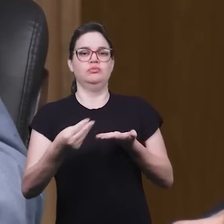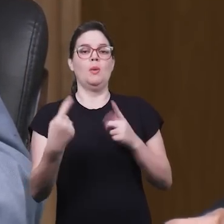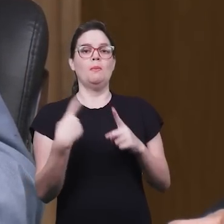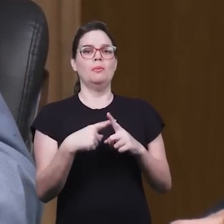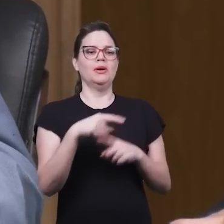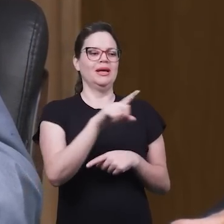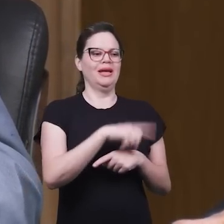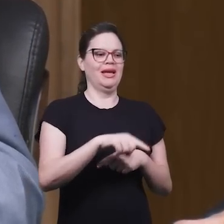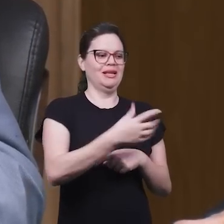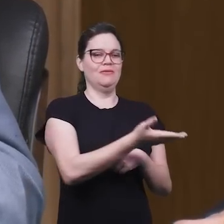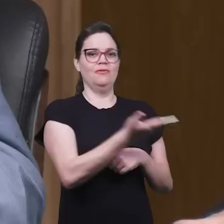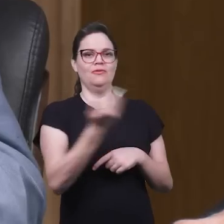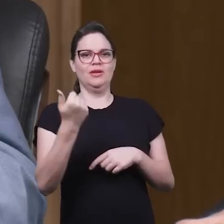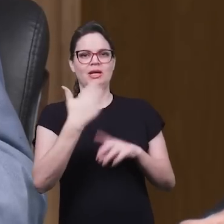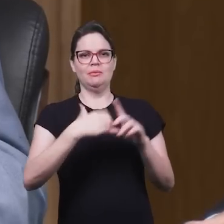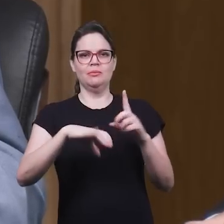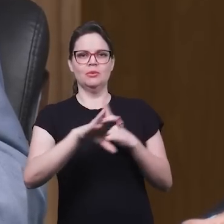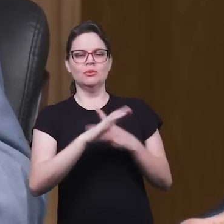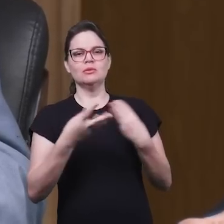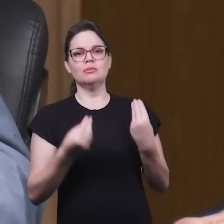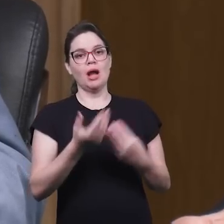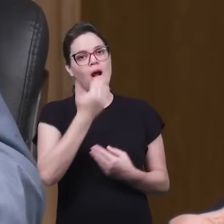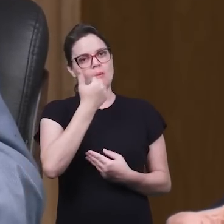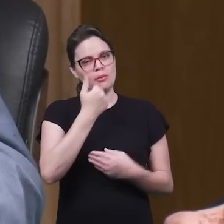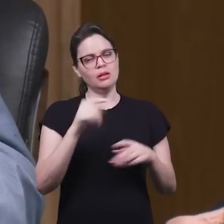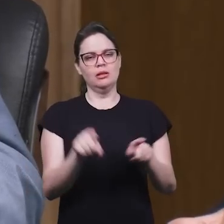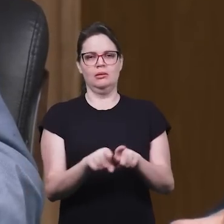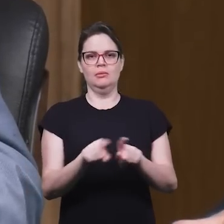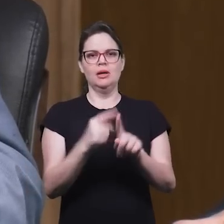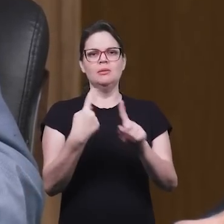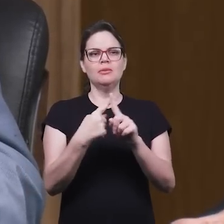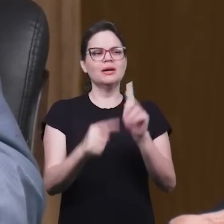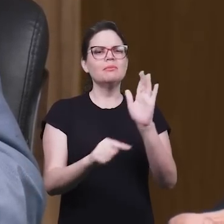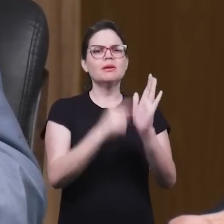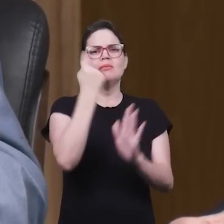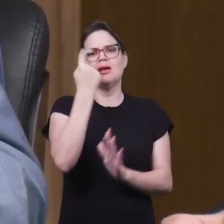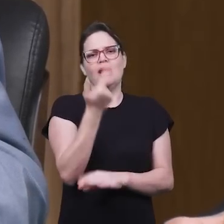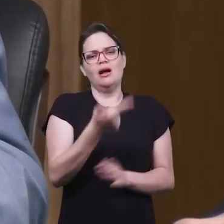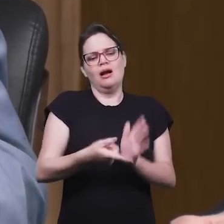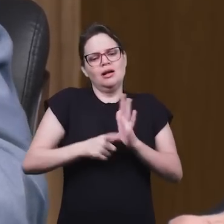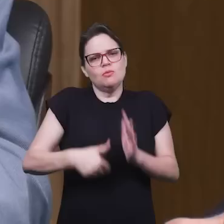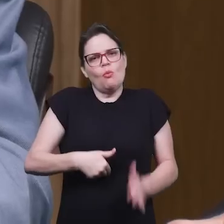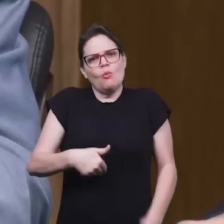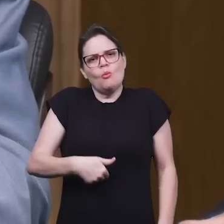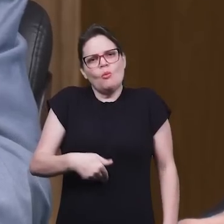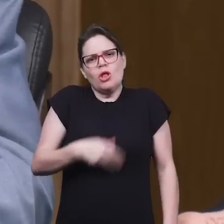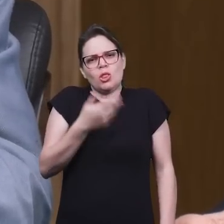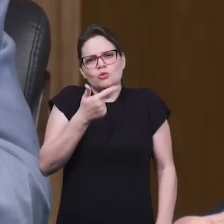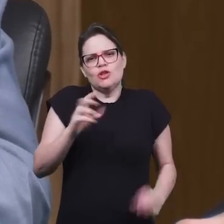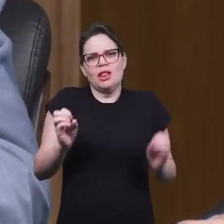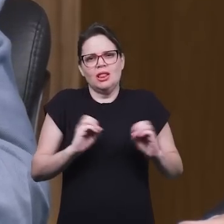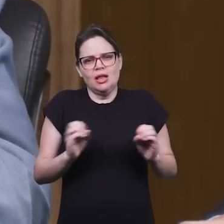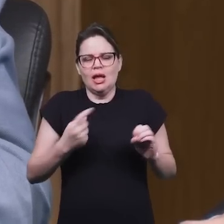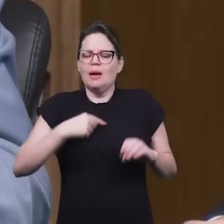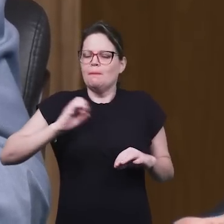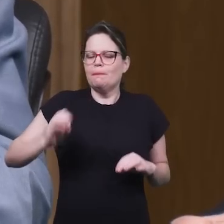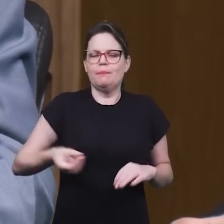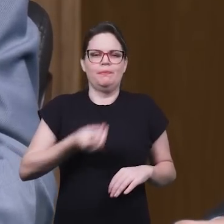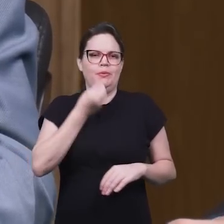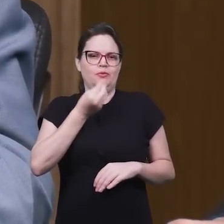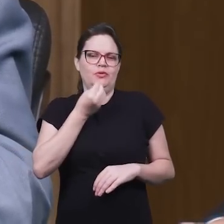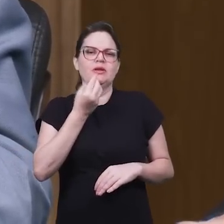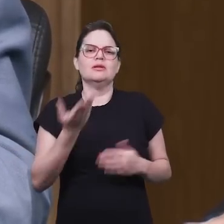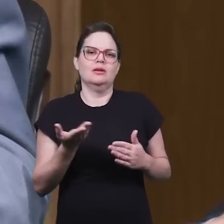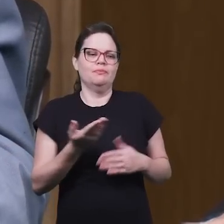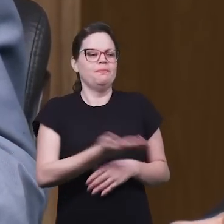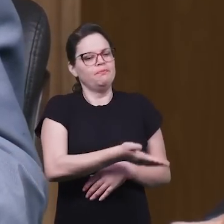vinham para comer, para tomar a primeira refeição, mas e para isso eles